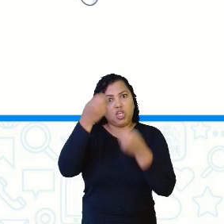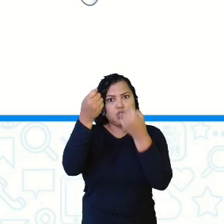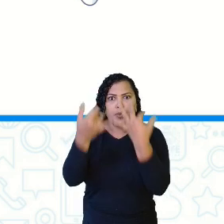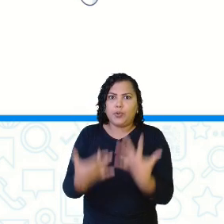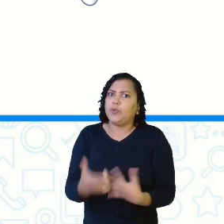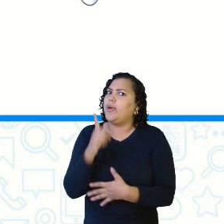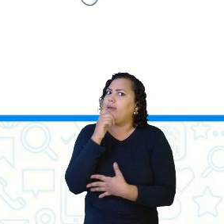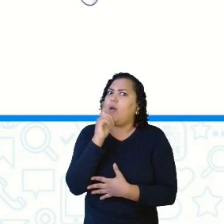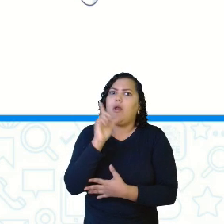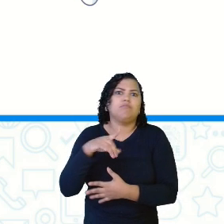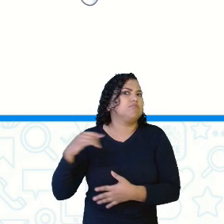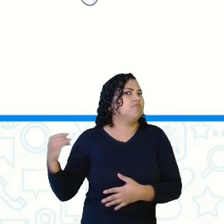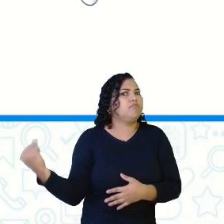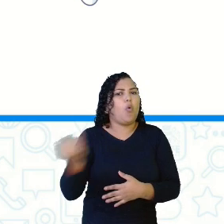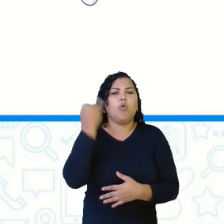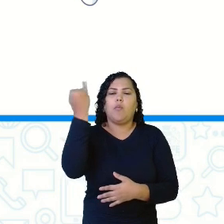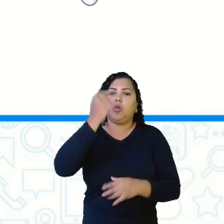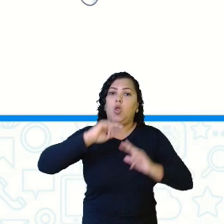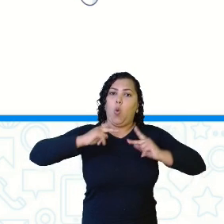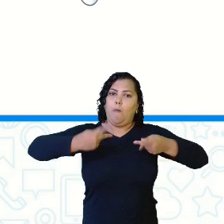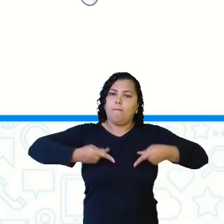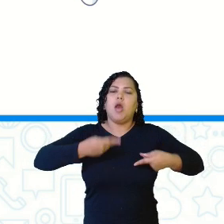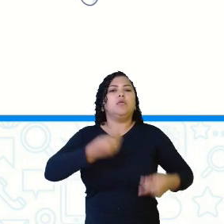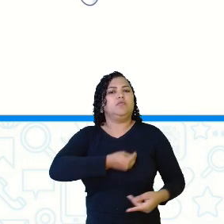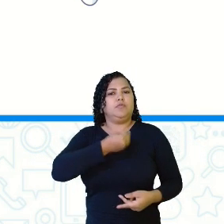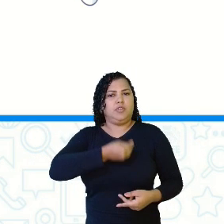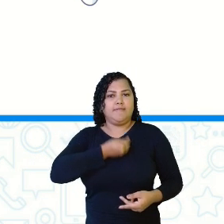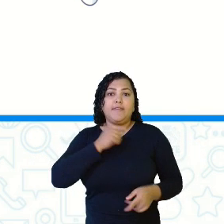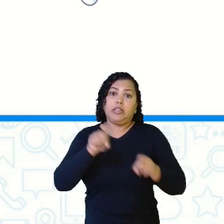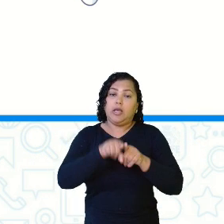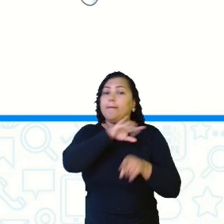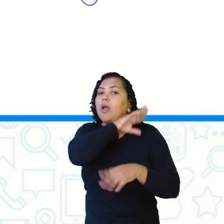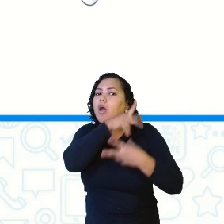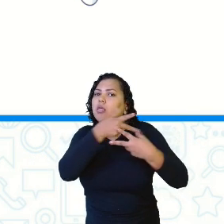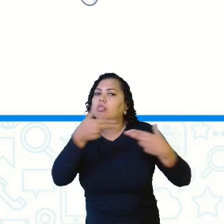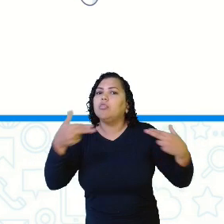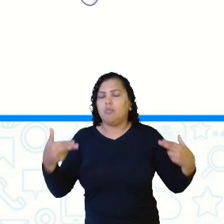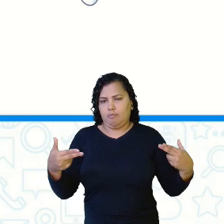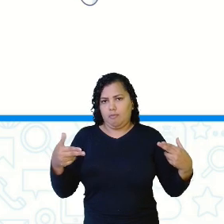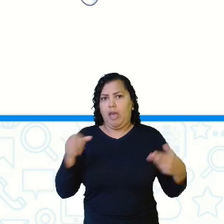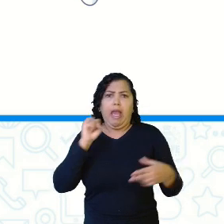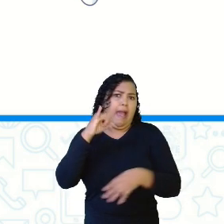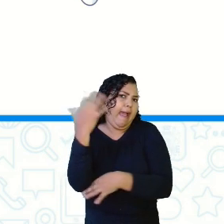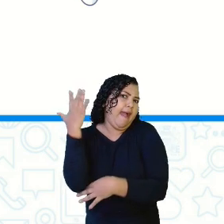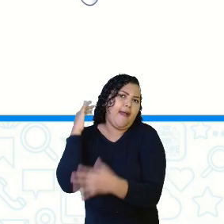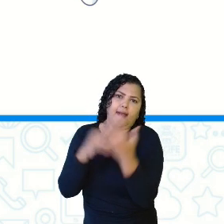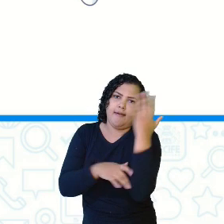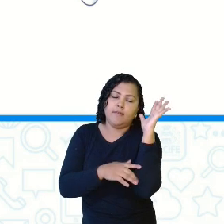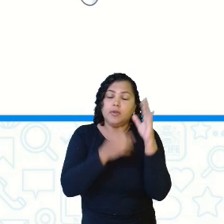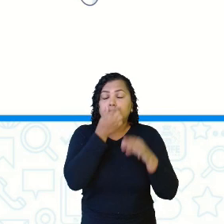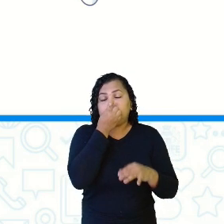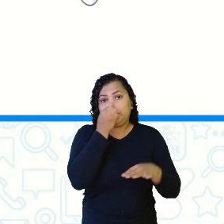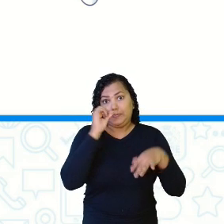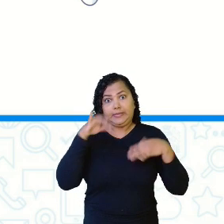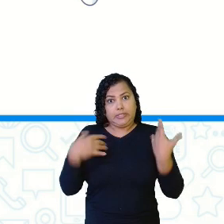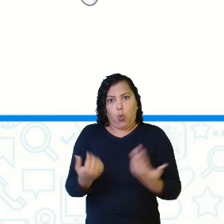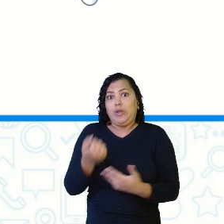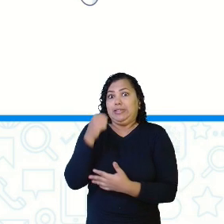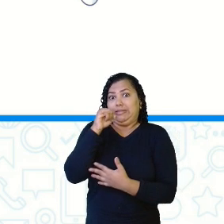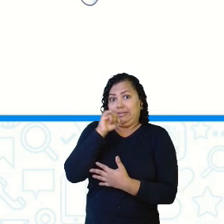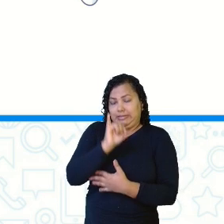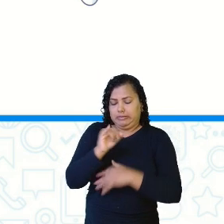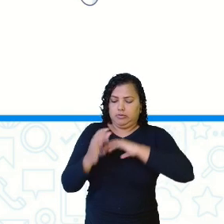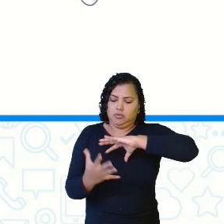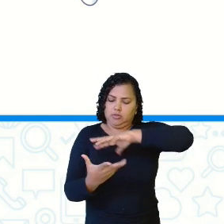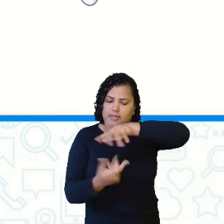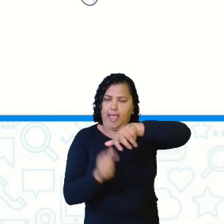é essencial para a sobrevivência dos seres vivos. Então, se o nosso planeta tem mais da metade da sua